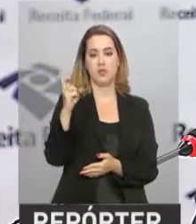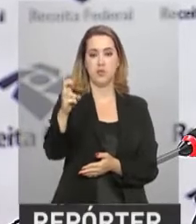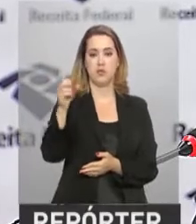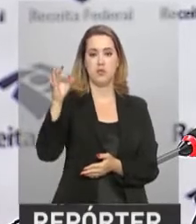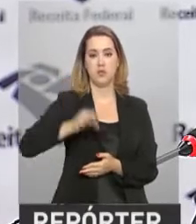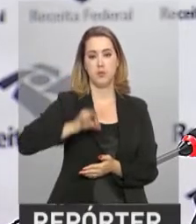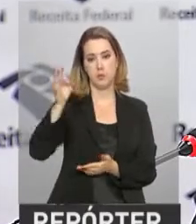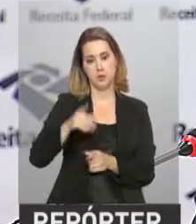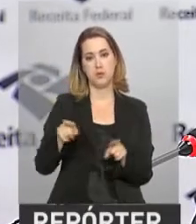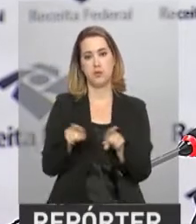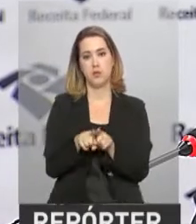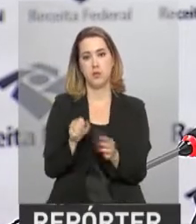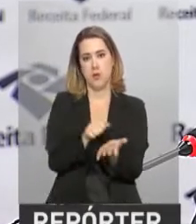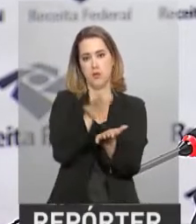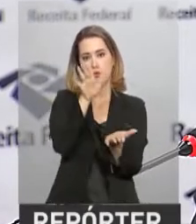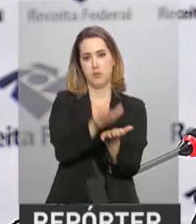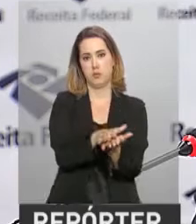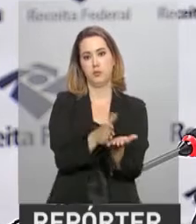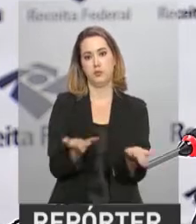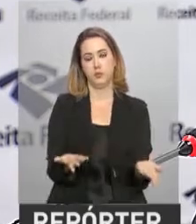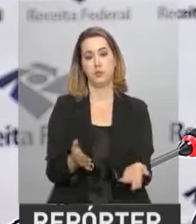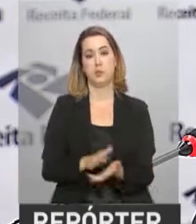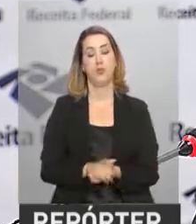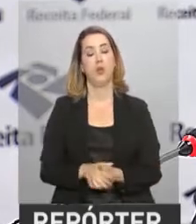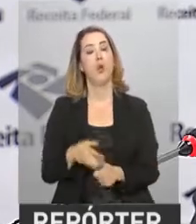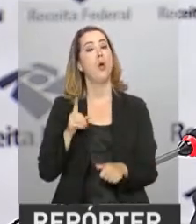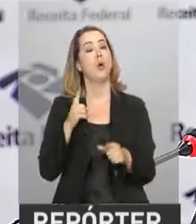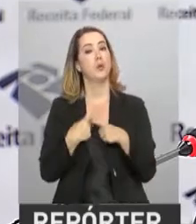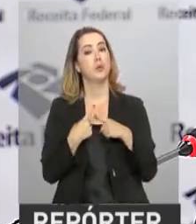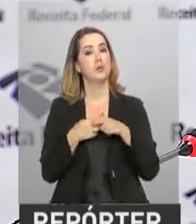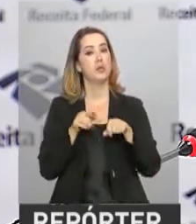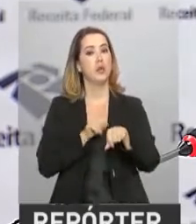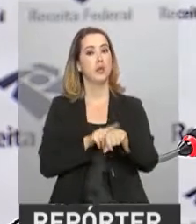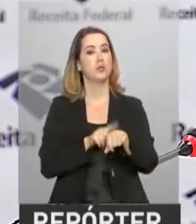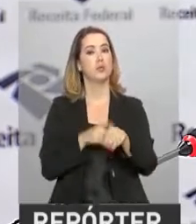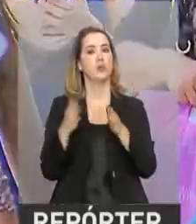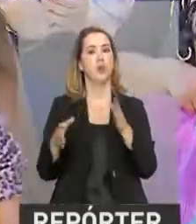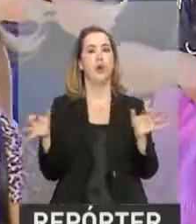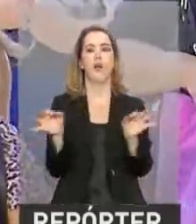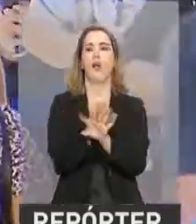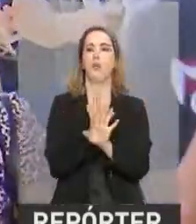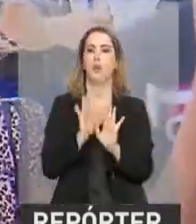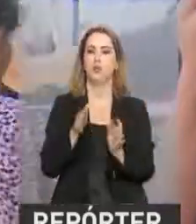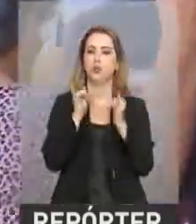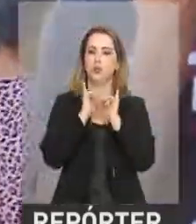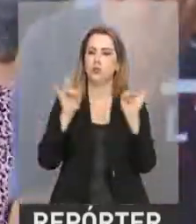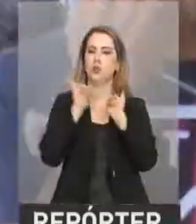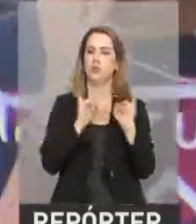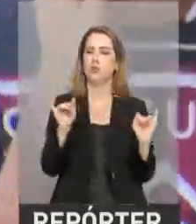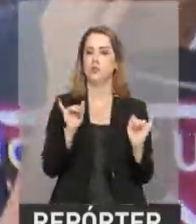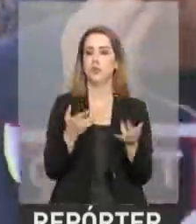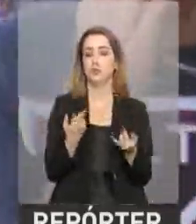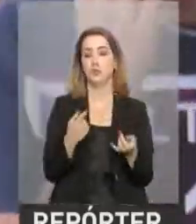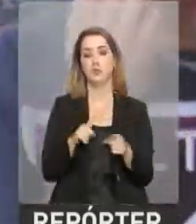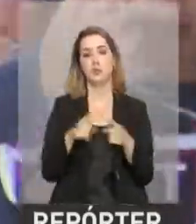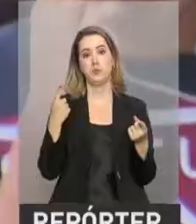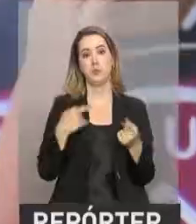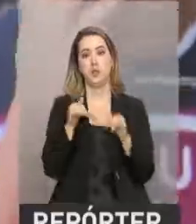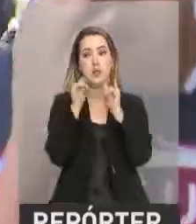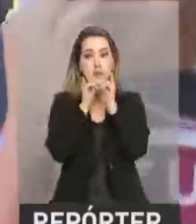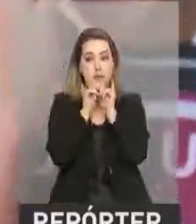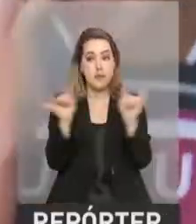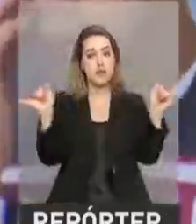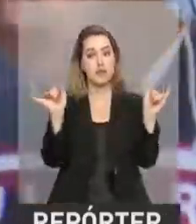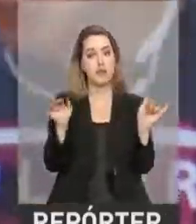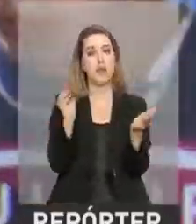para regularização de ativos no exterior foi encerrado no último dia 31 de outubro. Os contribuintes que declararam e não fizeram o